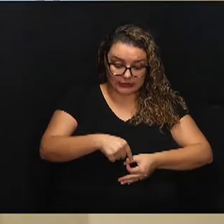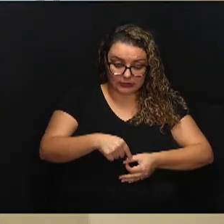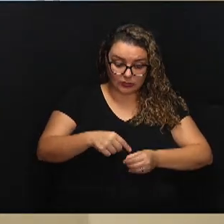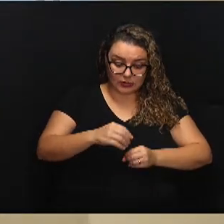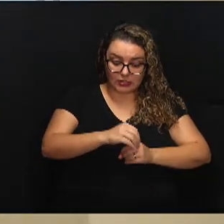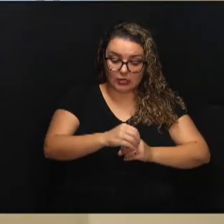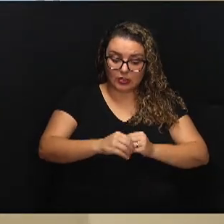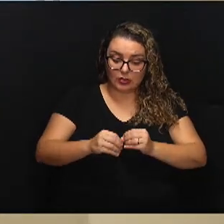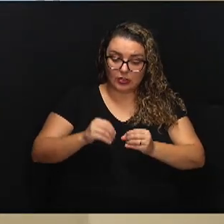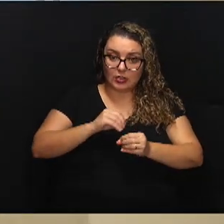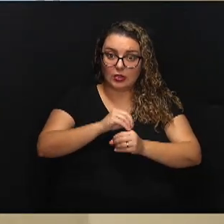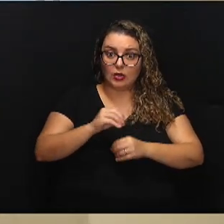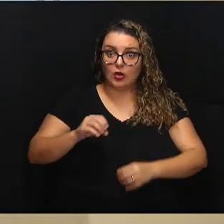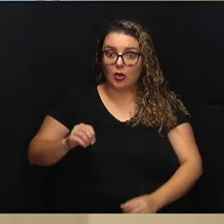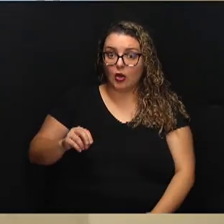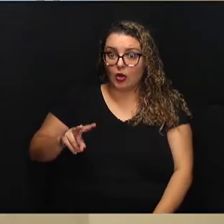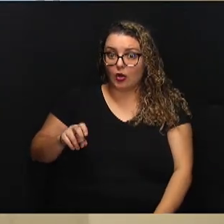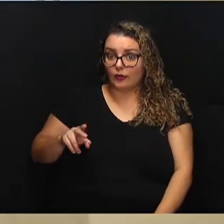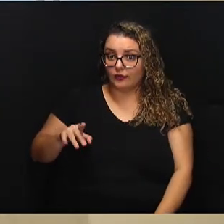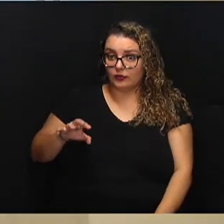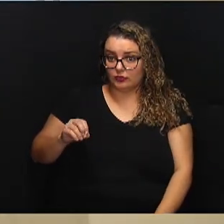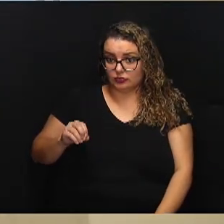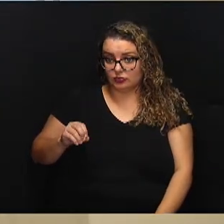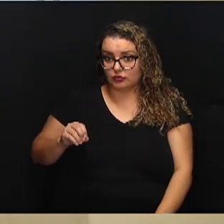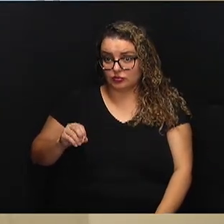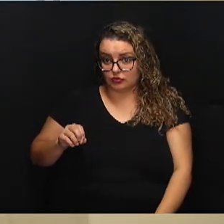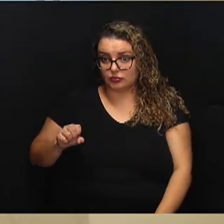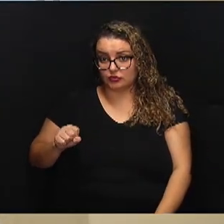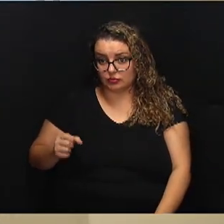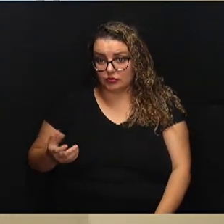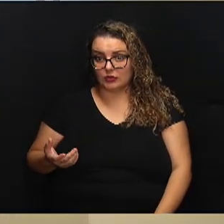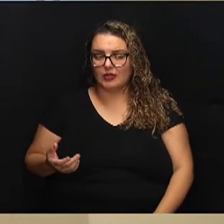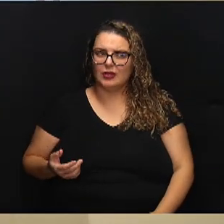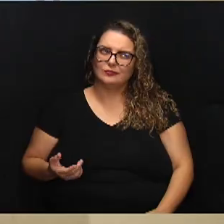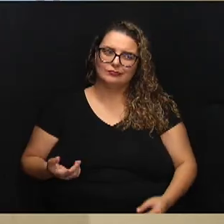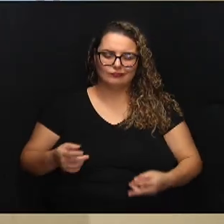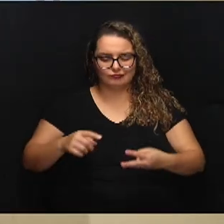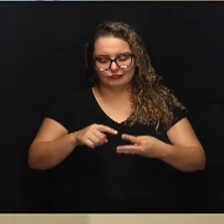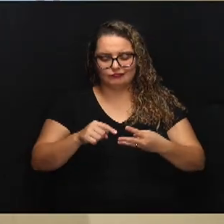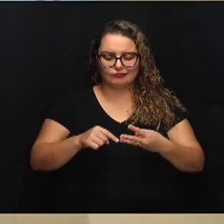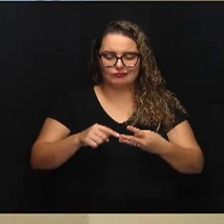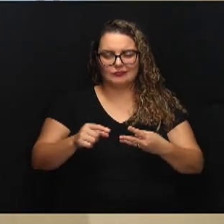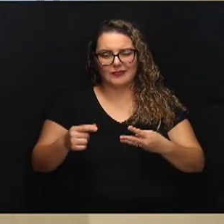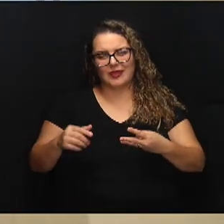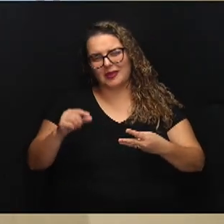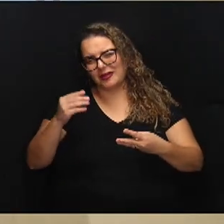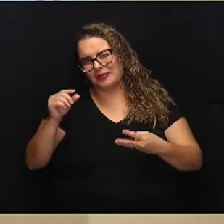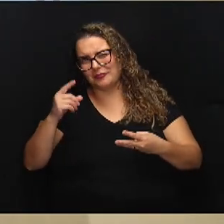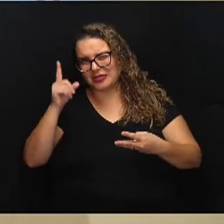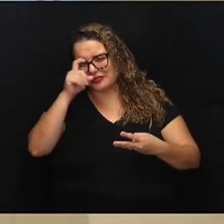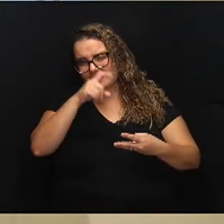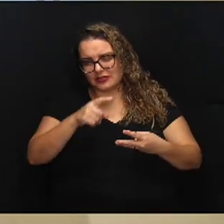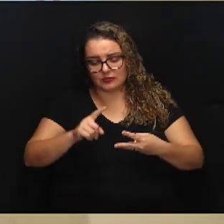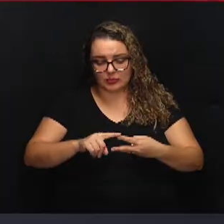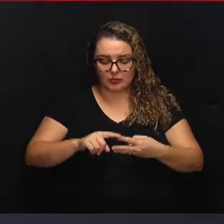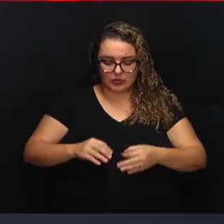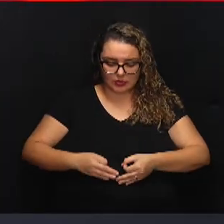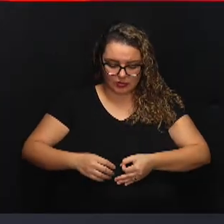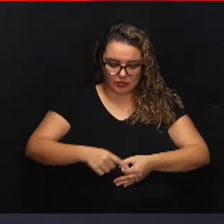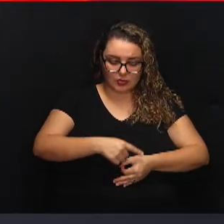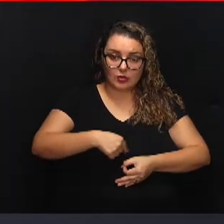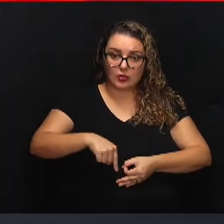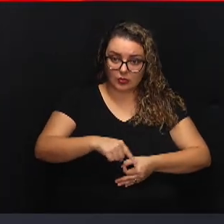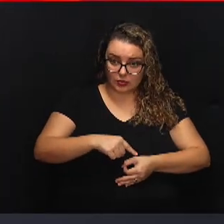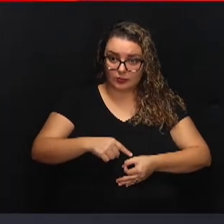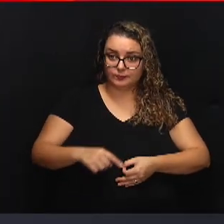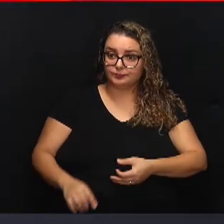germinativas. Esses dois últimos são bem menos frequentes, o mais frequente são os carcinomas epiteliais, ou seja, da superfície do